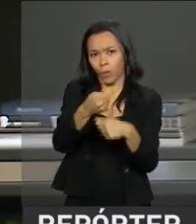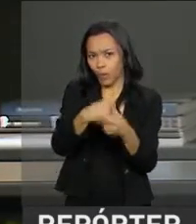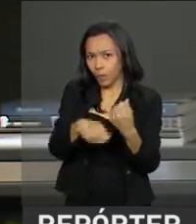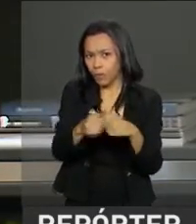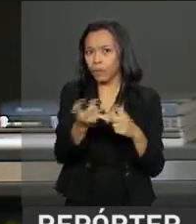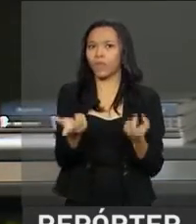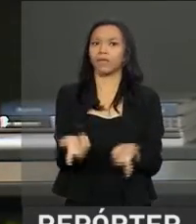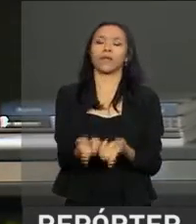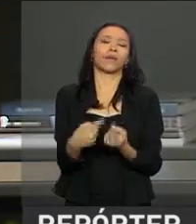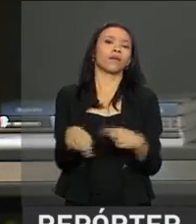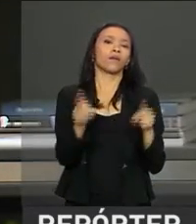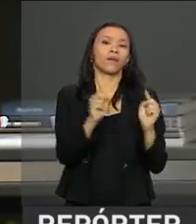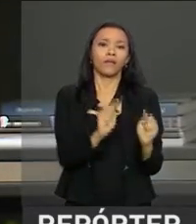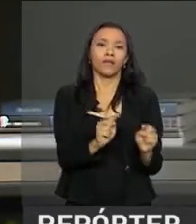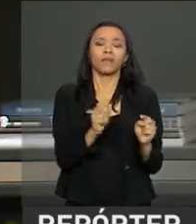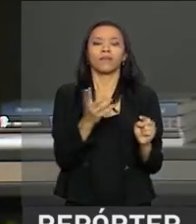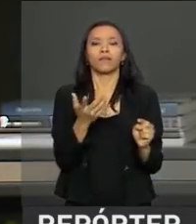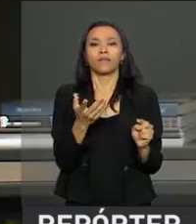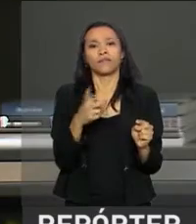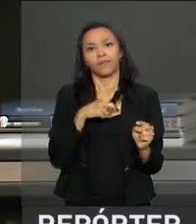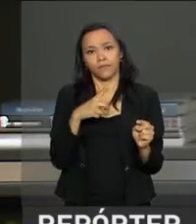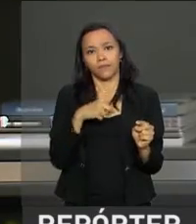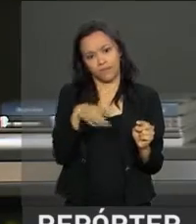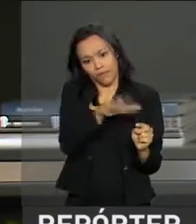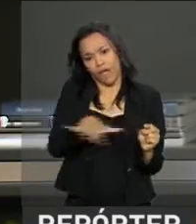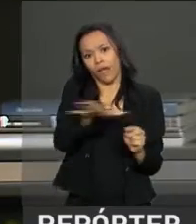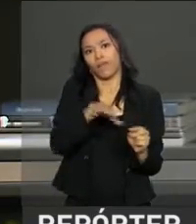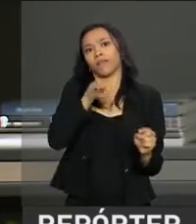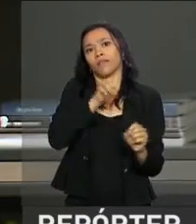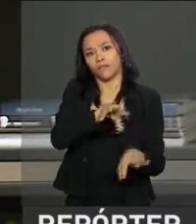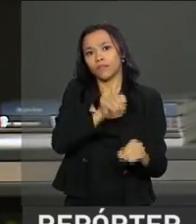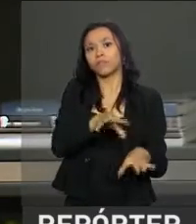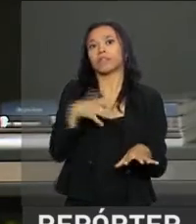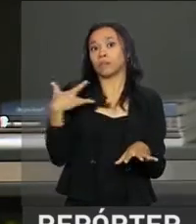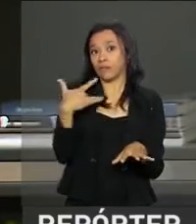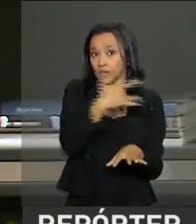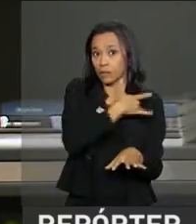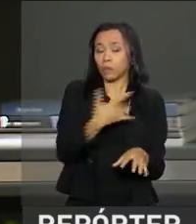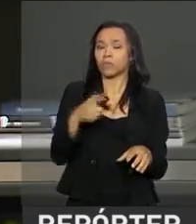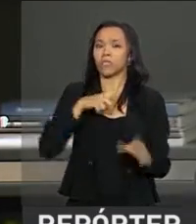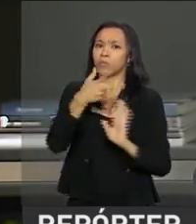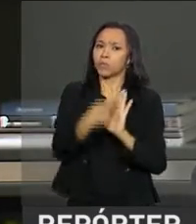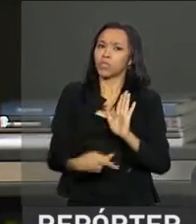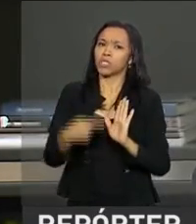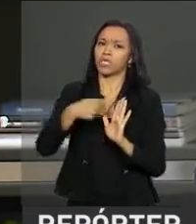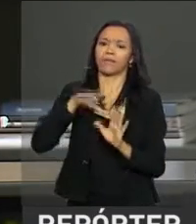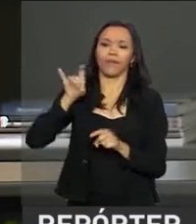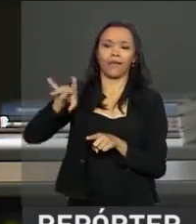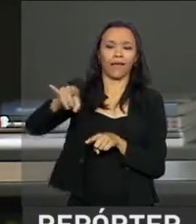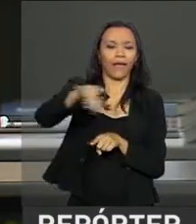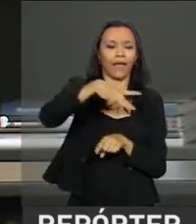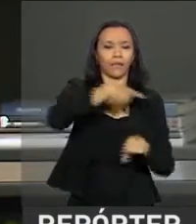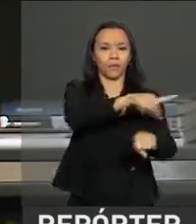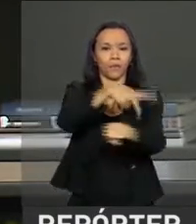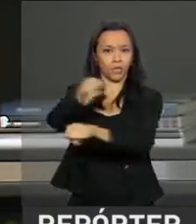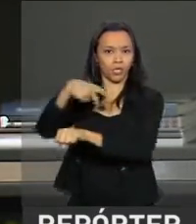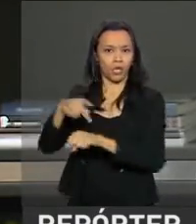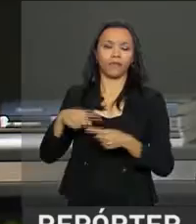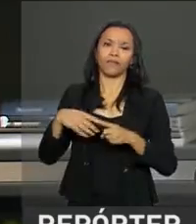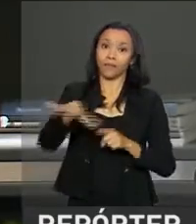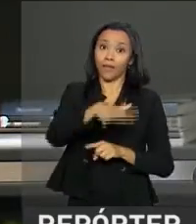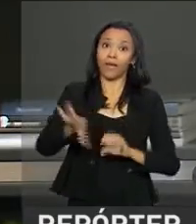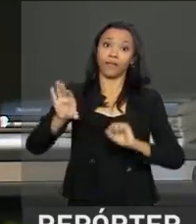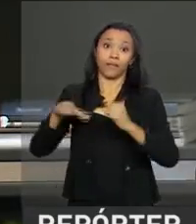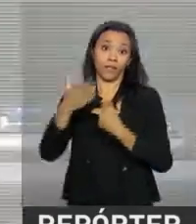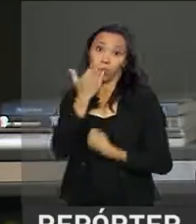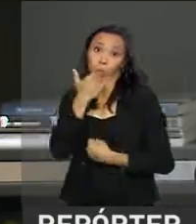CPLP tem atuado, sobretudo na educação e saúde. Nós temos projetos em cada um dos nossos países. Na área da segurança